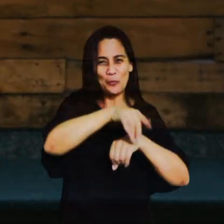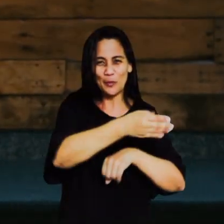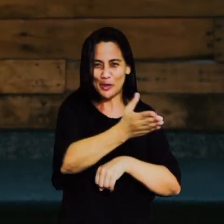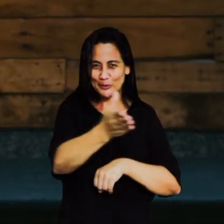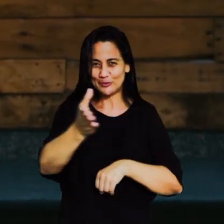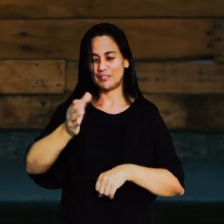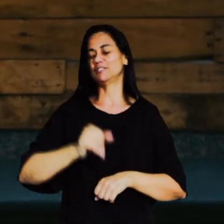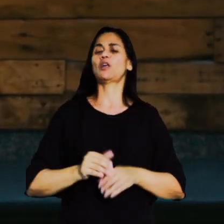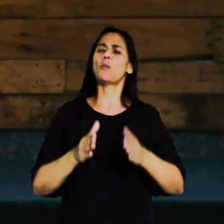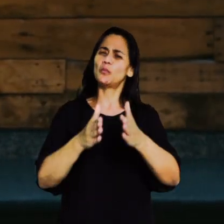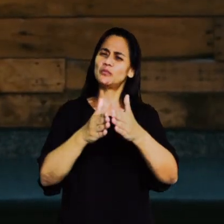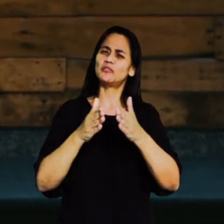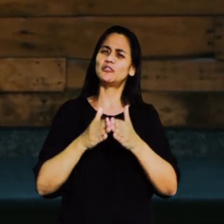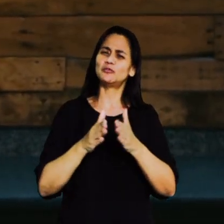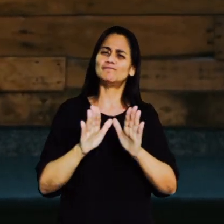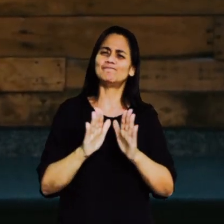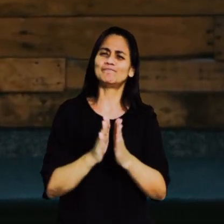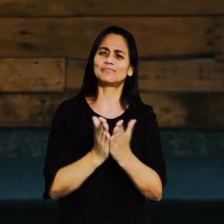Abra sua Bíblia no livro de